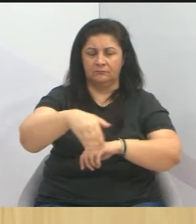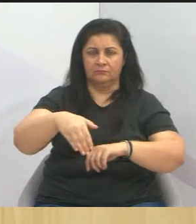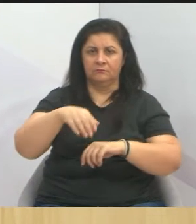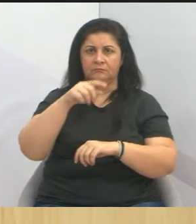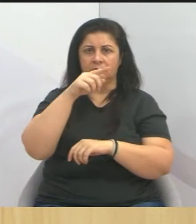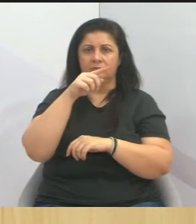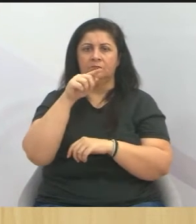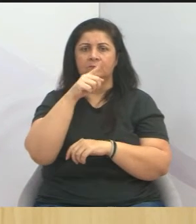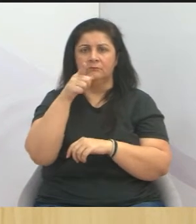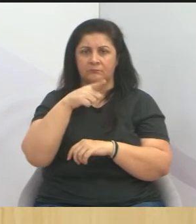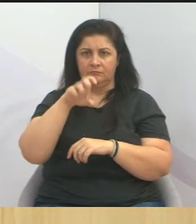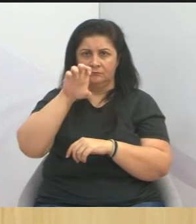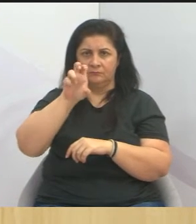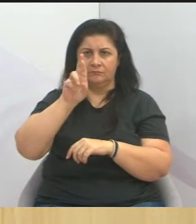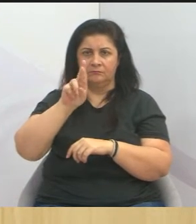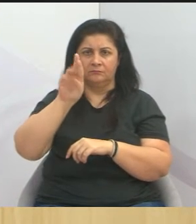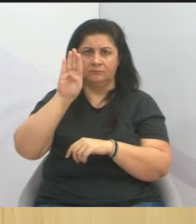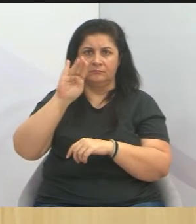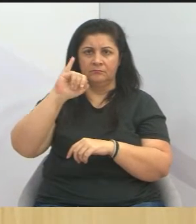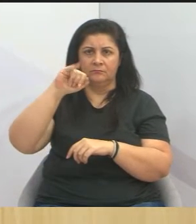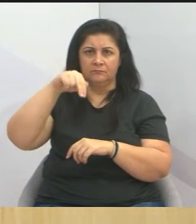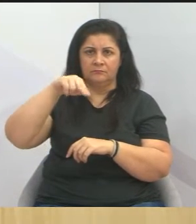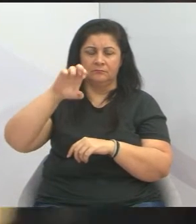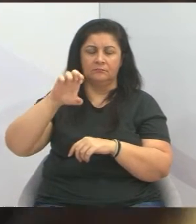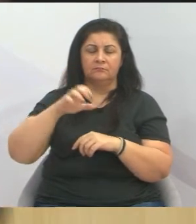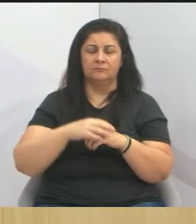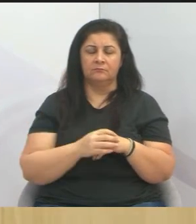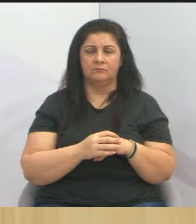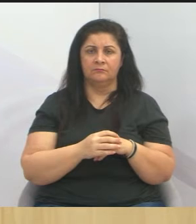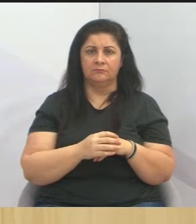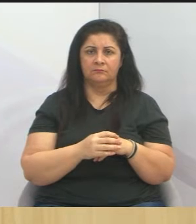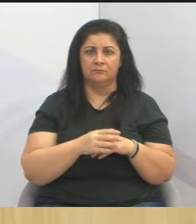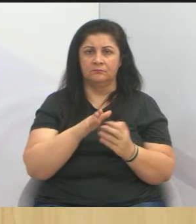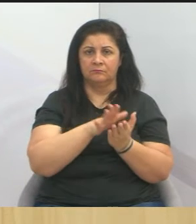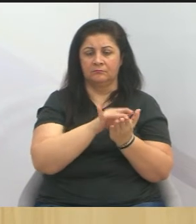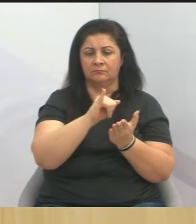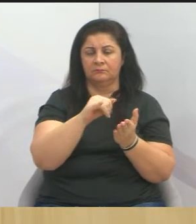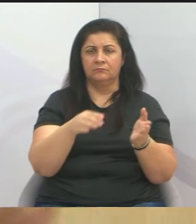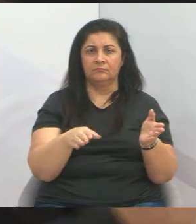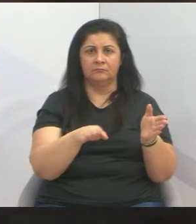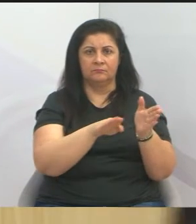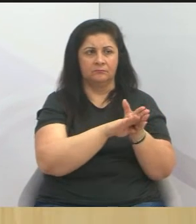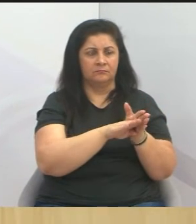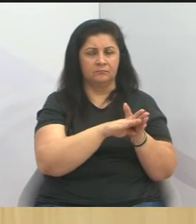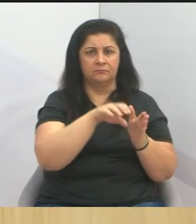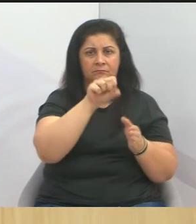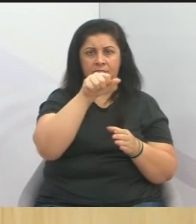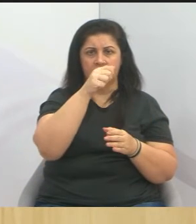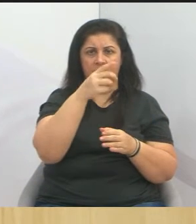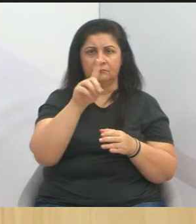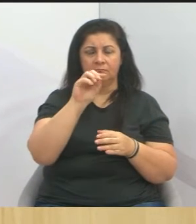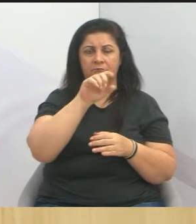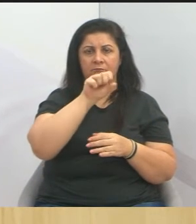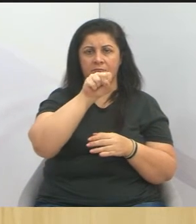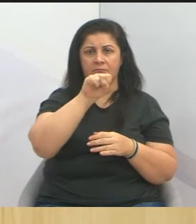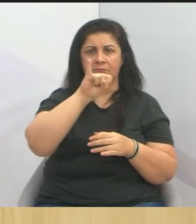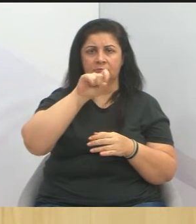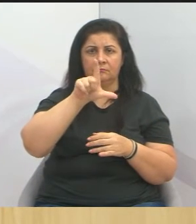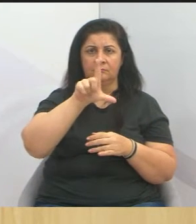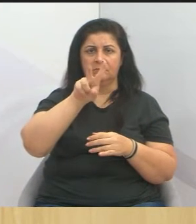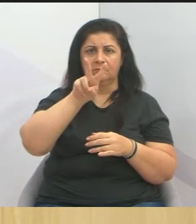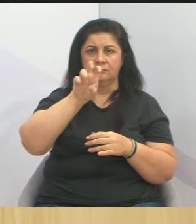euryale de Jesus Zerbini especialmente o trecho de jacaré até o disse São Silvestre em o que queremos